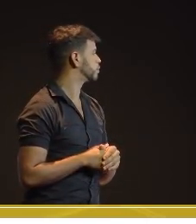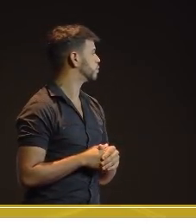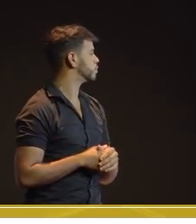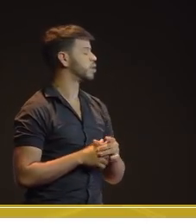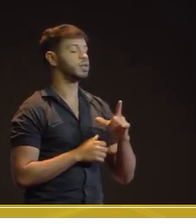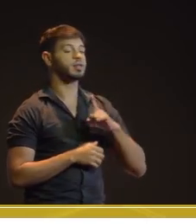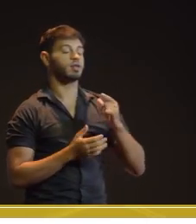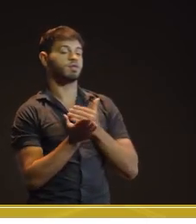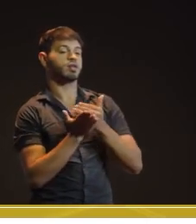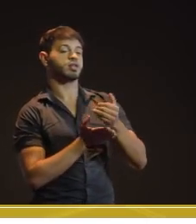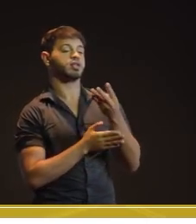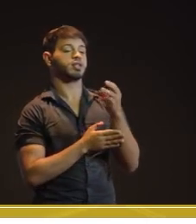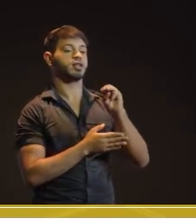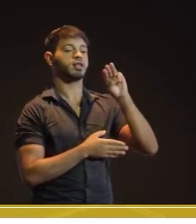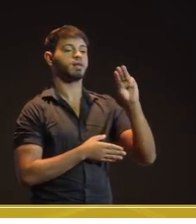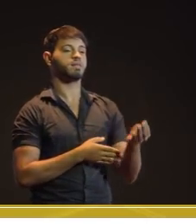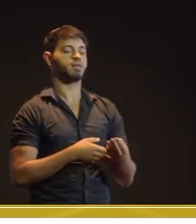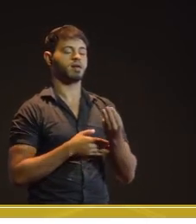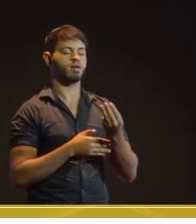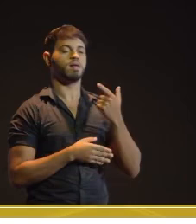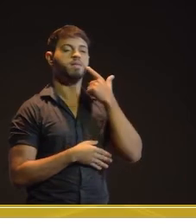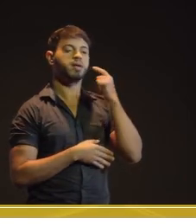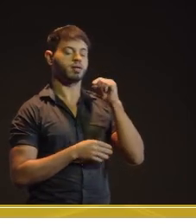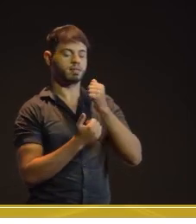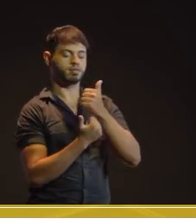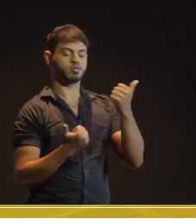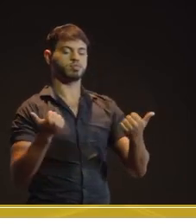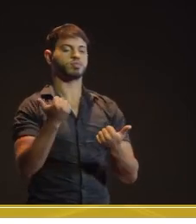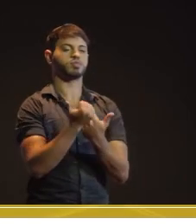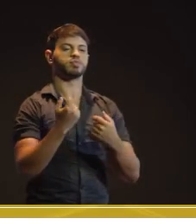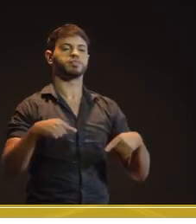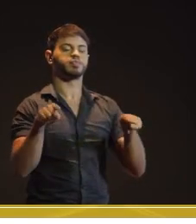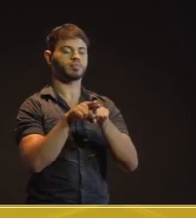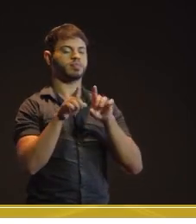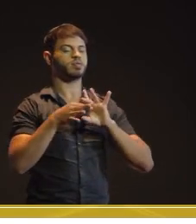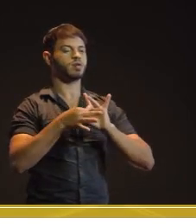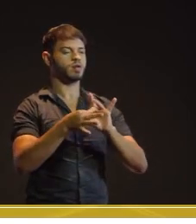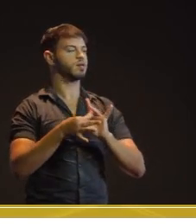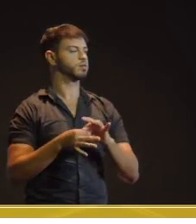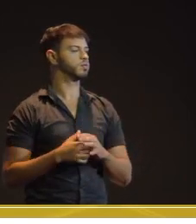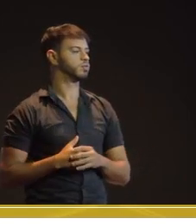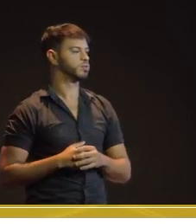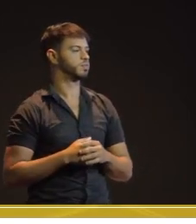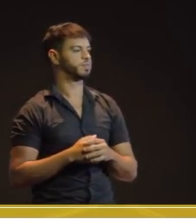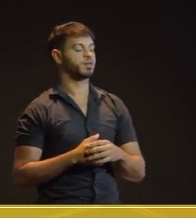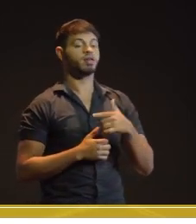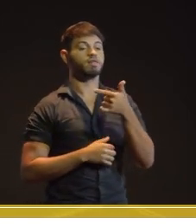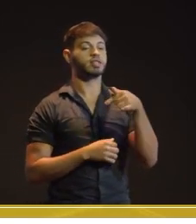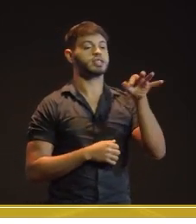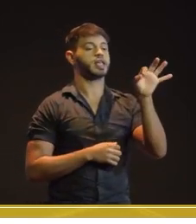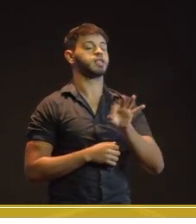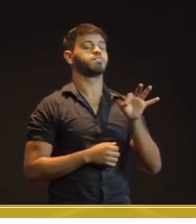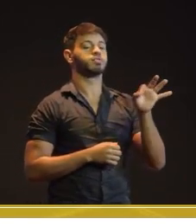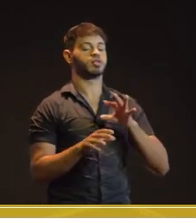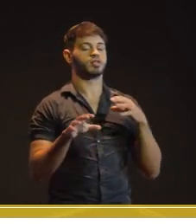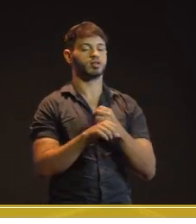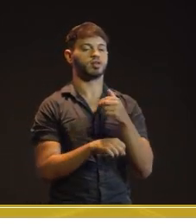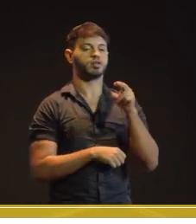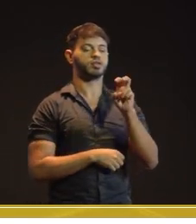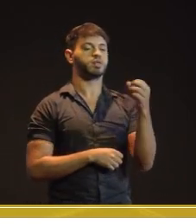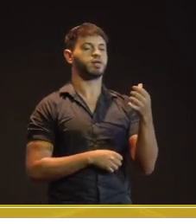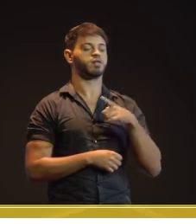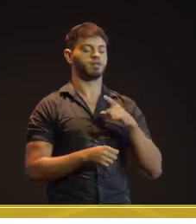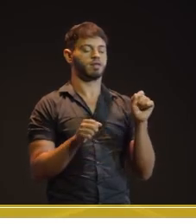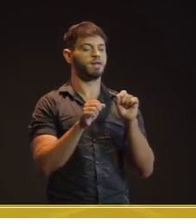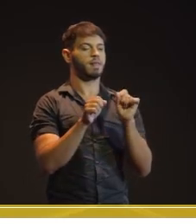iniciativa de 30 milhões para substituição e retrofit de conectores. 27% dos 58 incêndios provocados